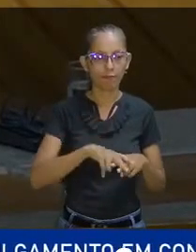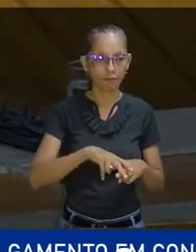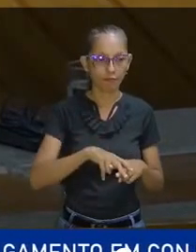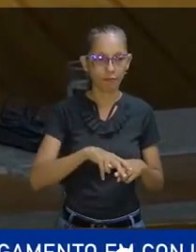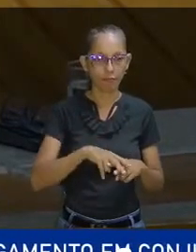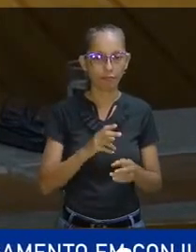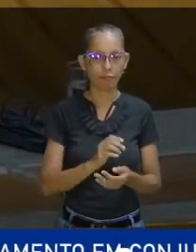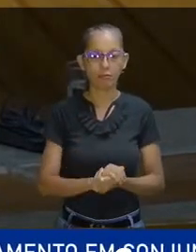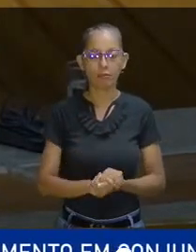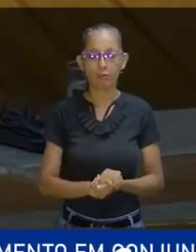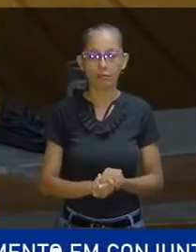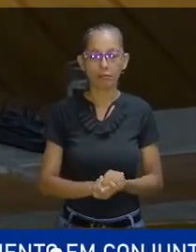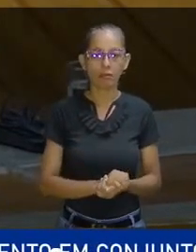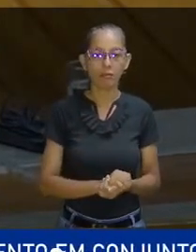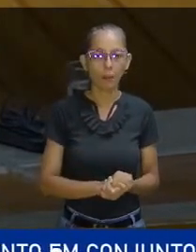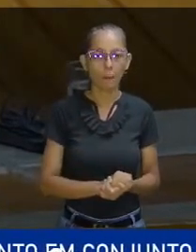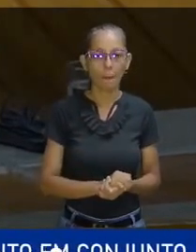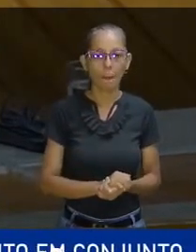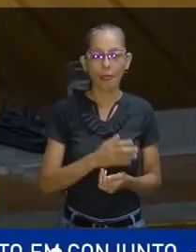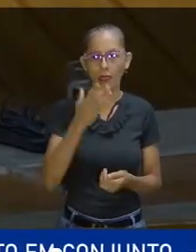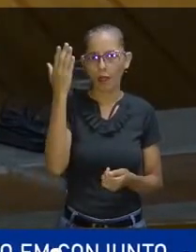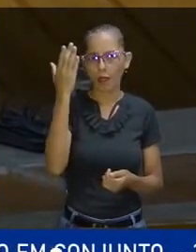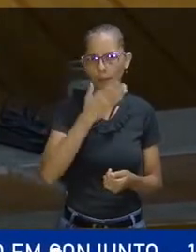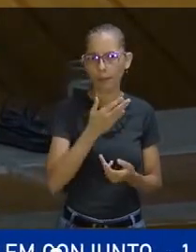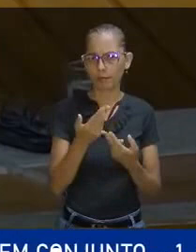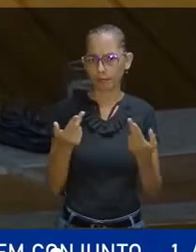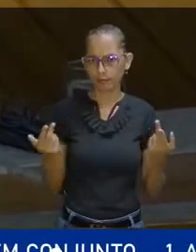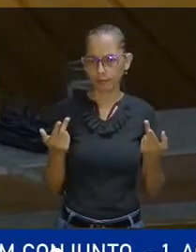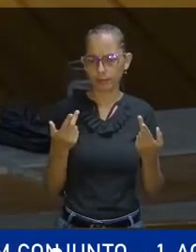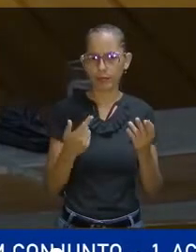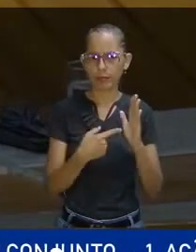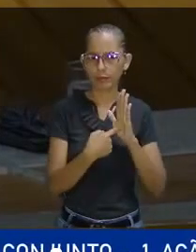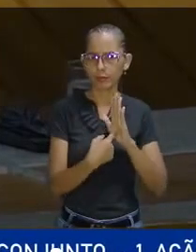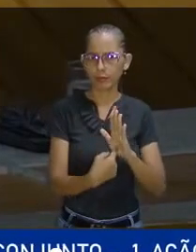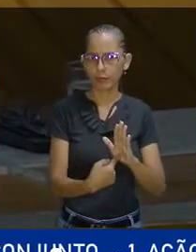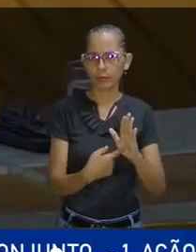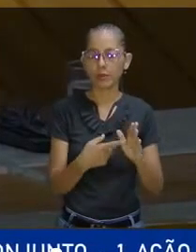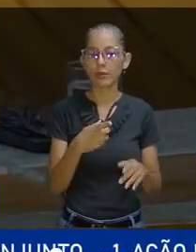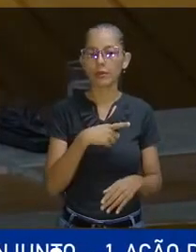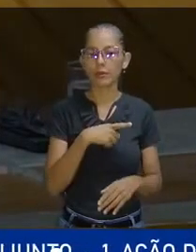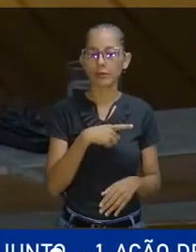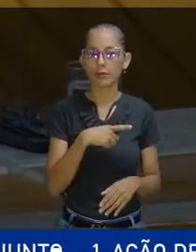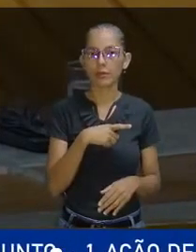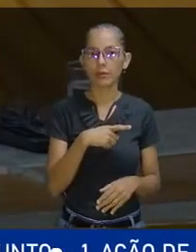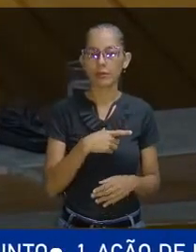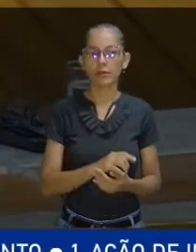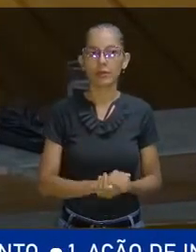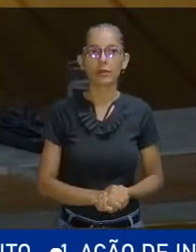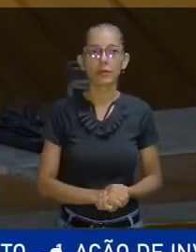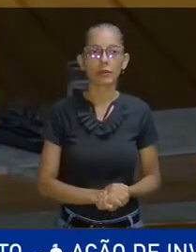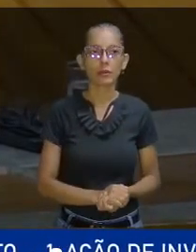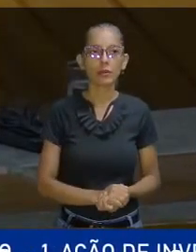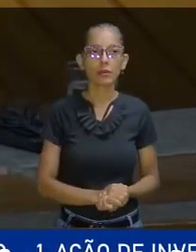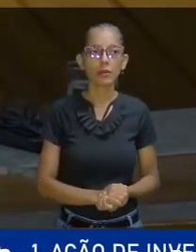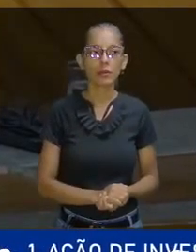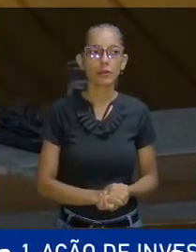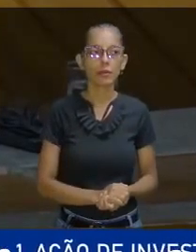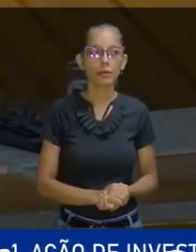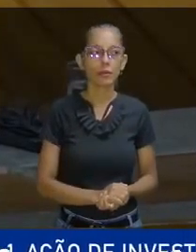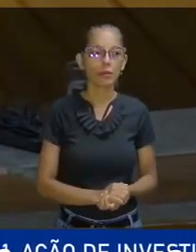à demonstração, que as provas foram rígidas e foram coletadas e acompanhadas adequadamente, acho que o relator